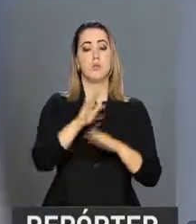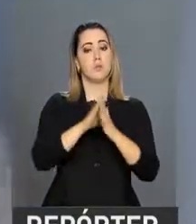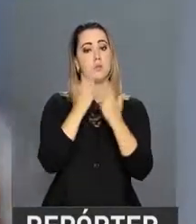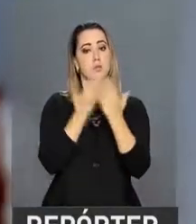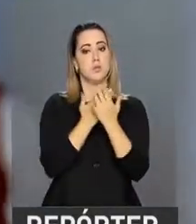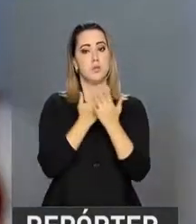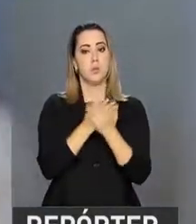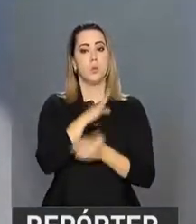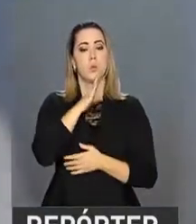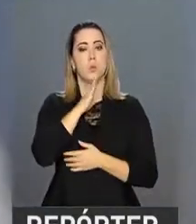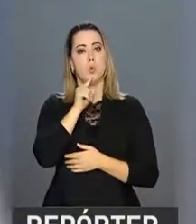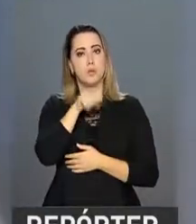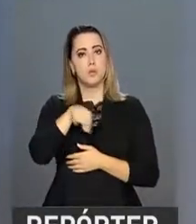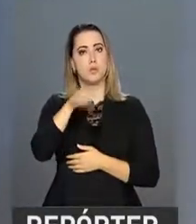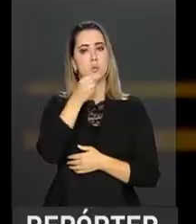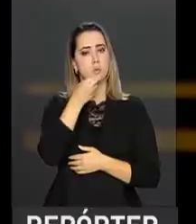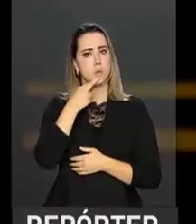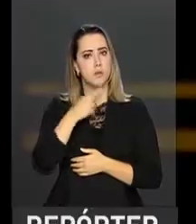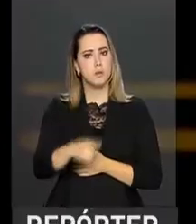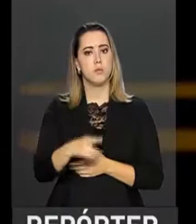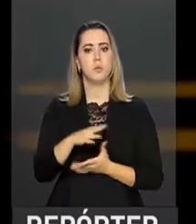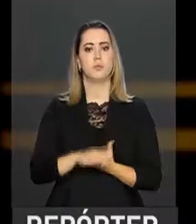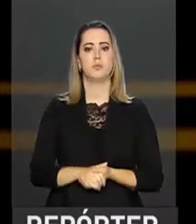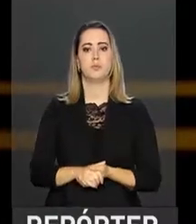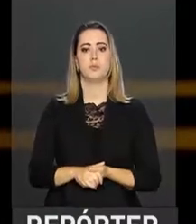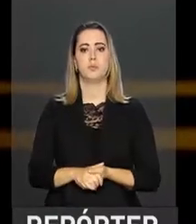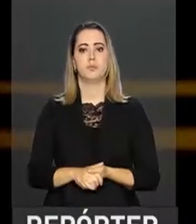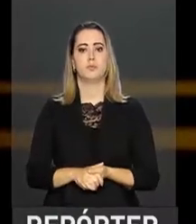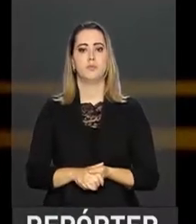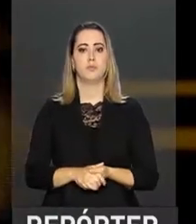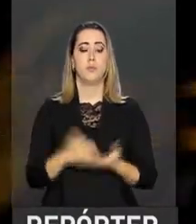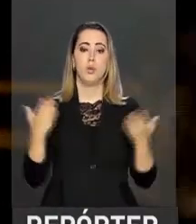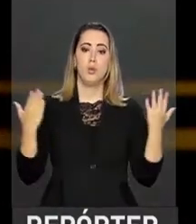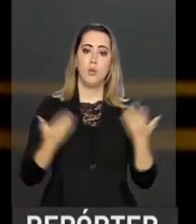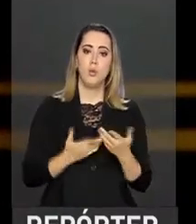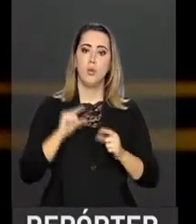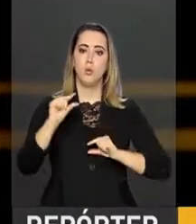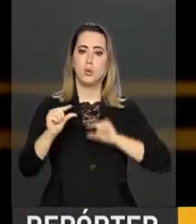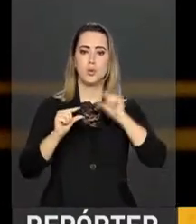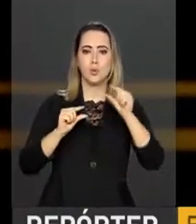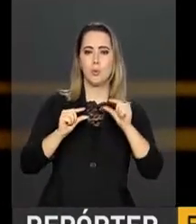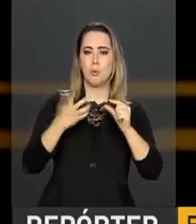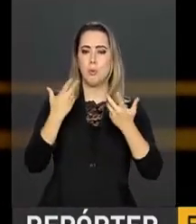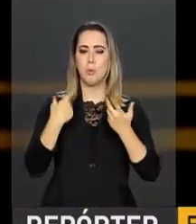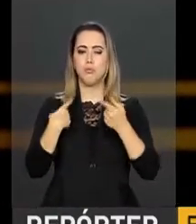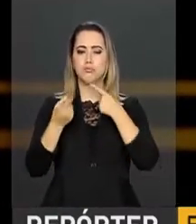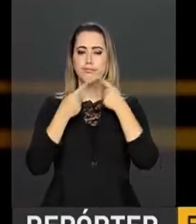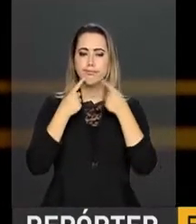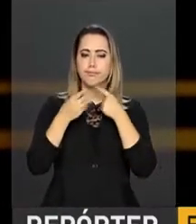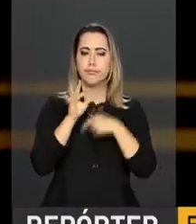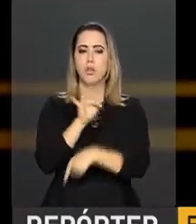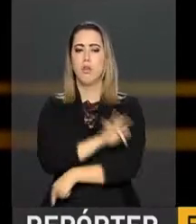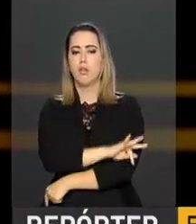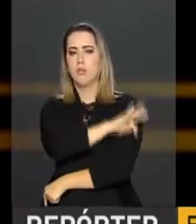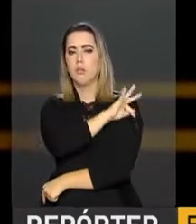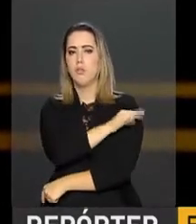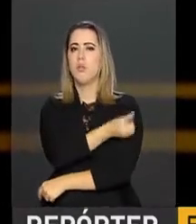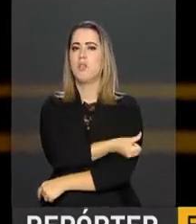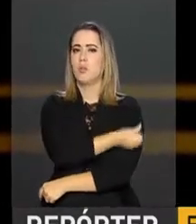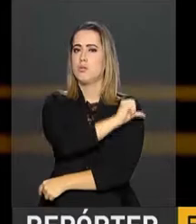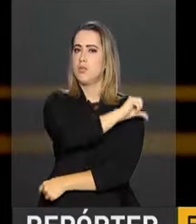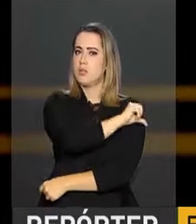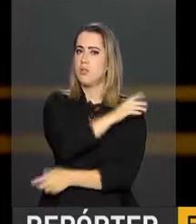e reconhecimento dos bons resultados. Tem pouca discussão sobre esse ciclo, ou seja, tem bastante discussão sobre a questão da